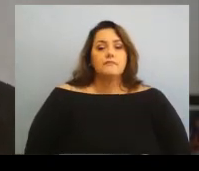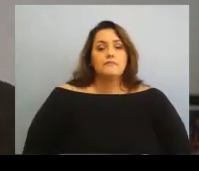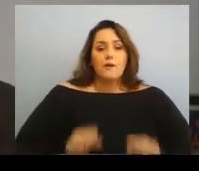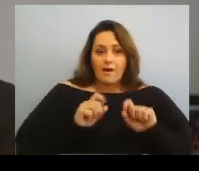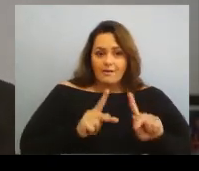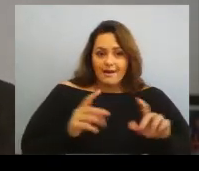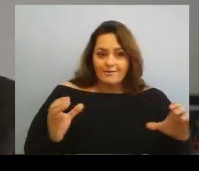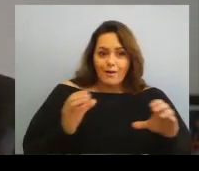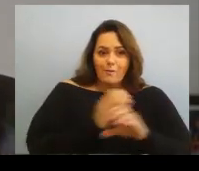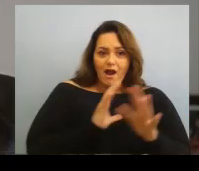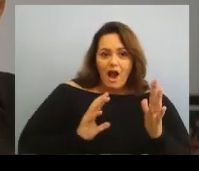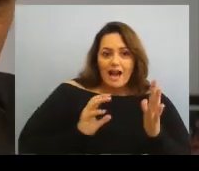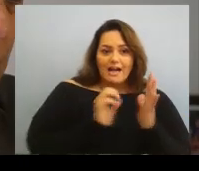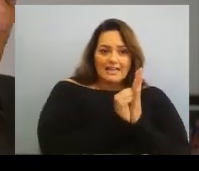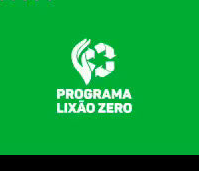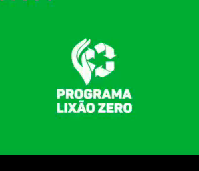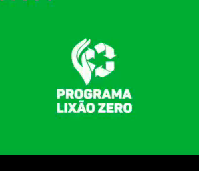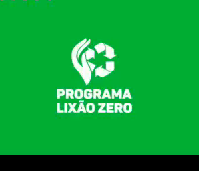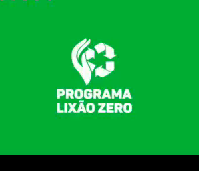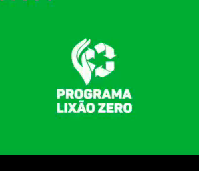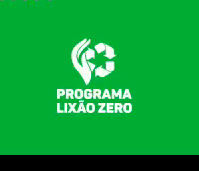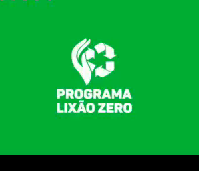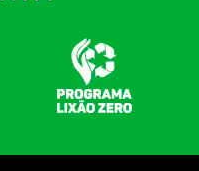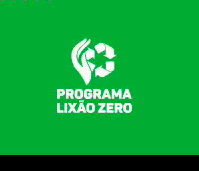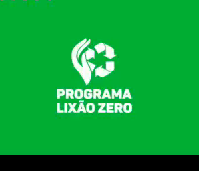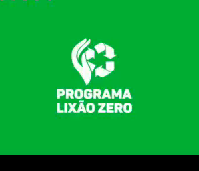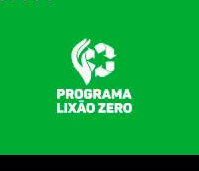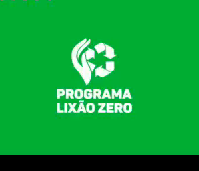Ok, está cumprido então o cadastramento de um novo usuário.